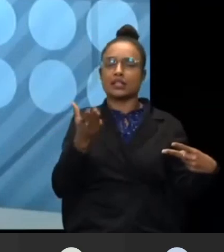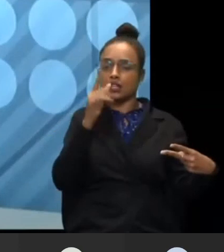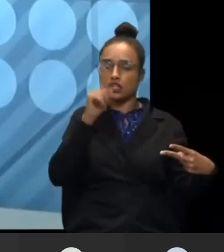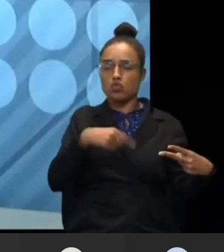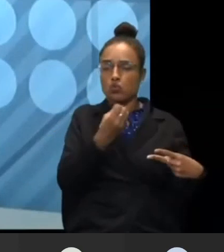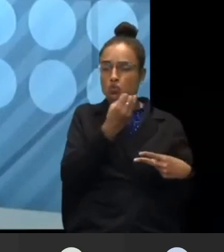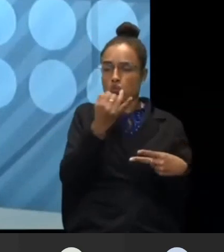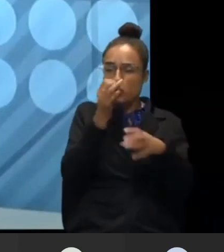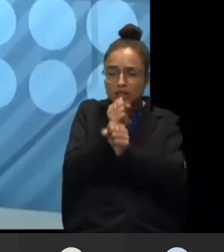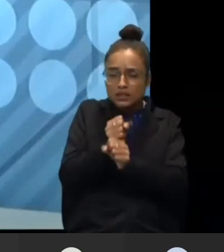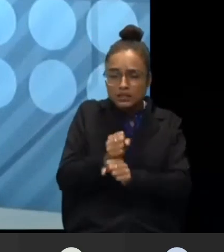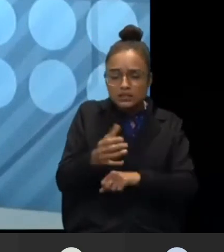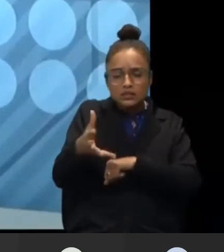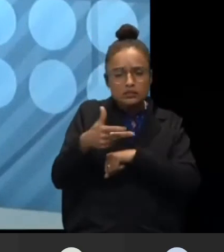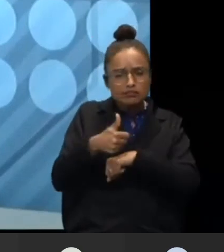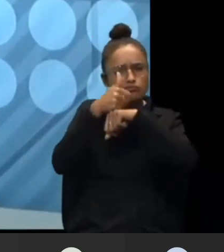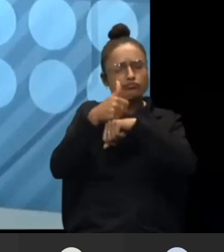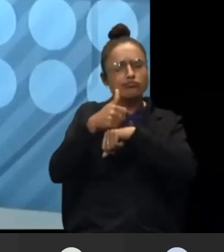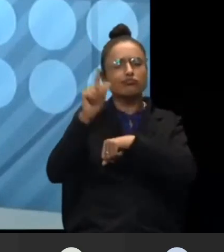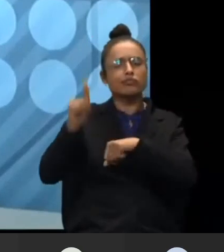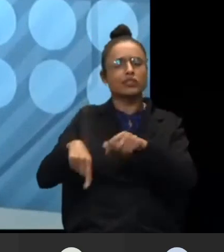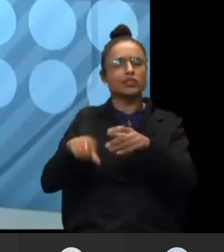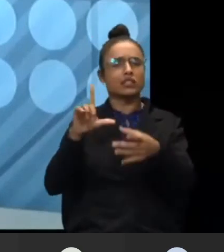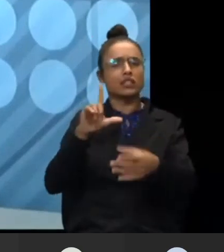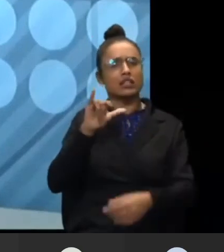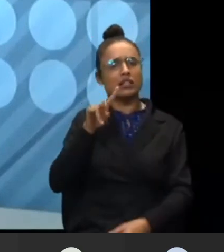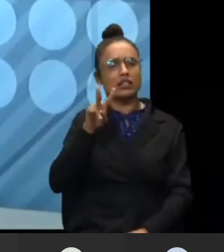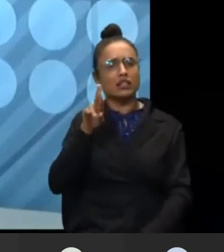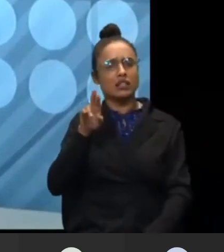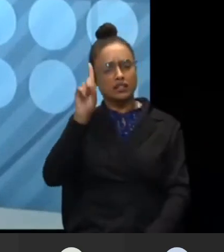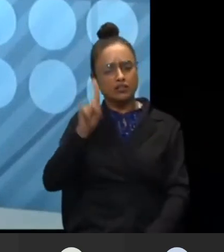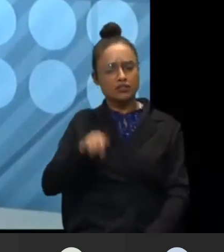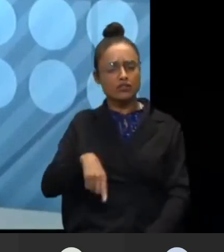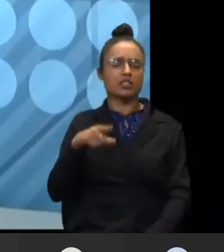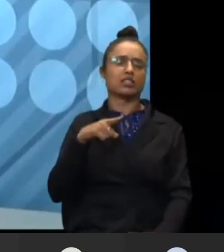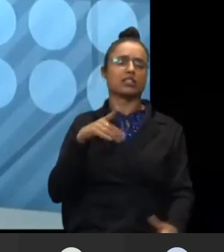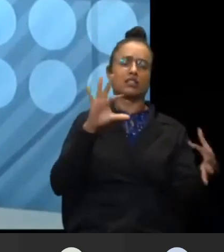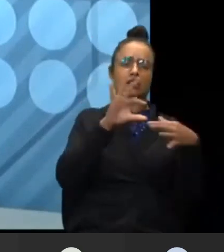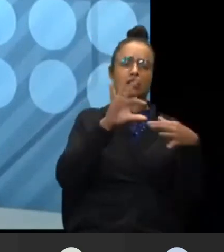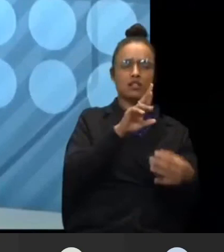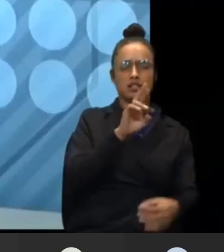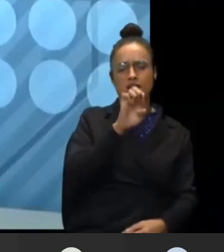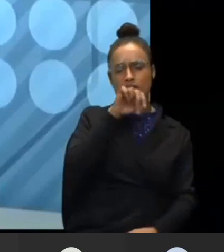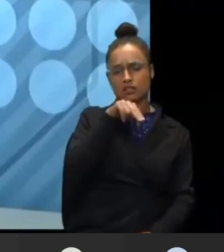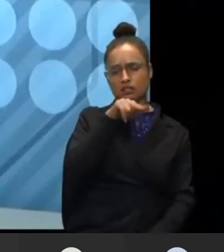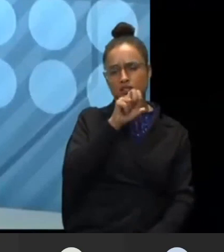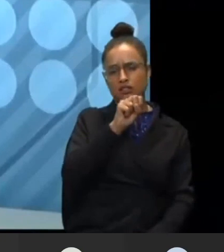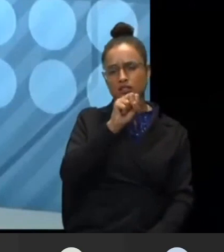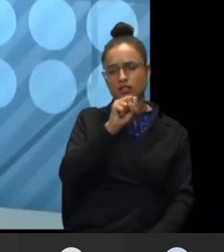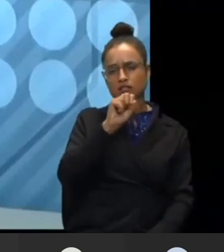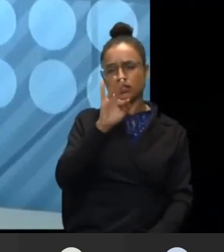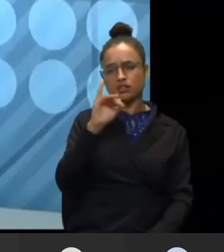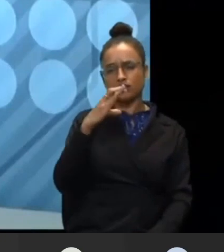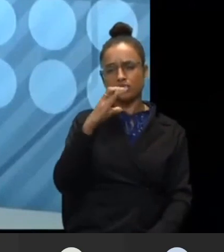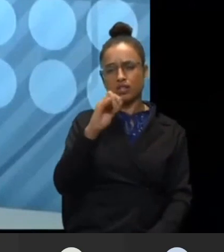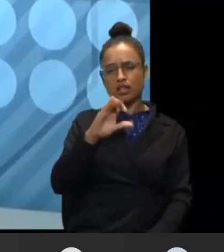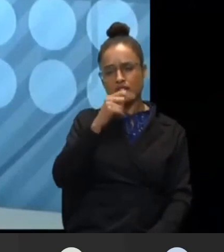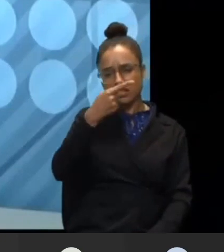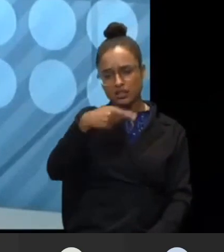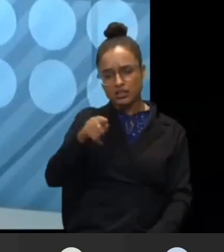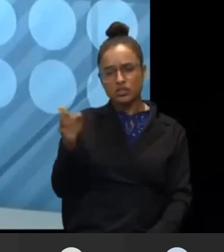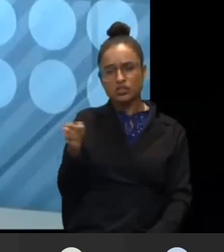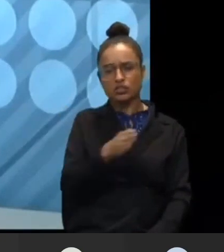óleo. Ácidos graxos livres favorecem o processo de rancificação, por exemplo, a rancificação oxidativa, que